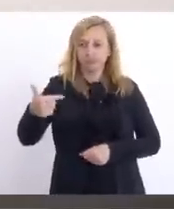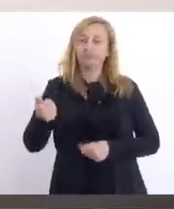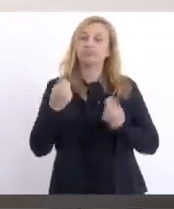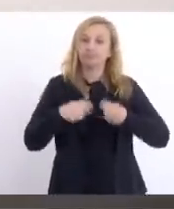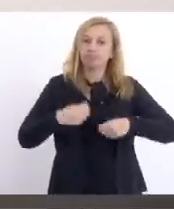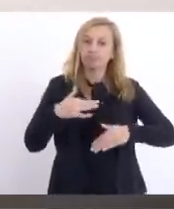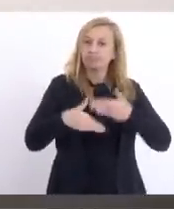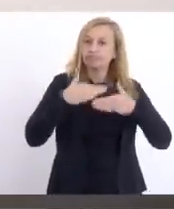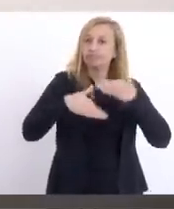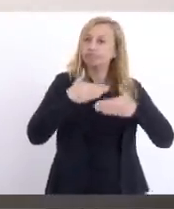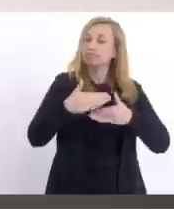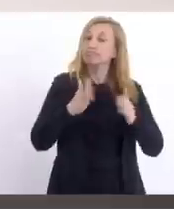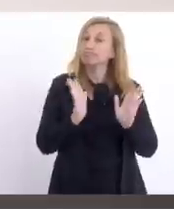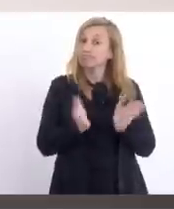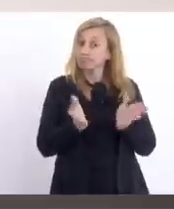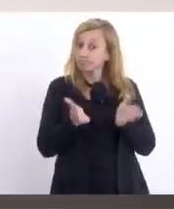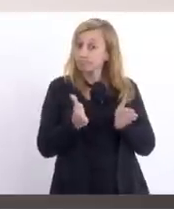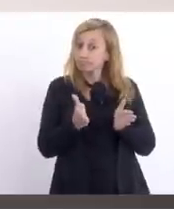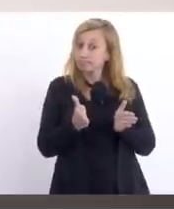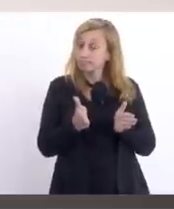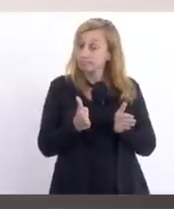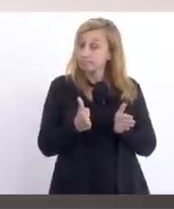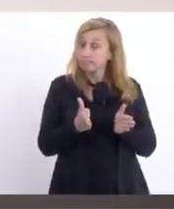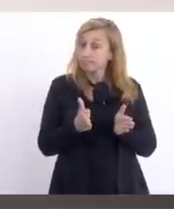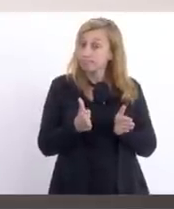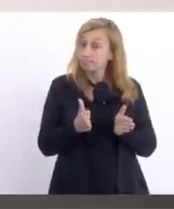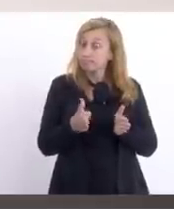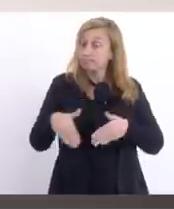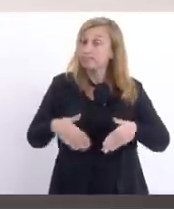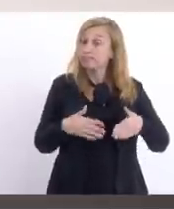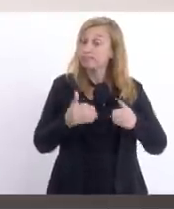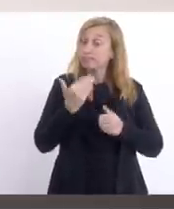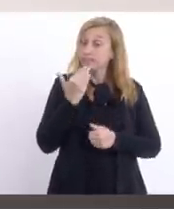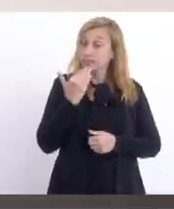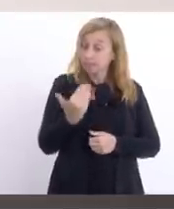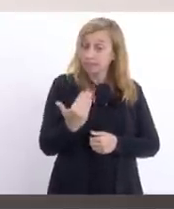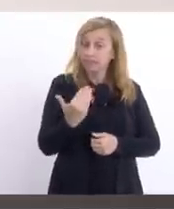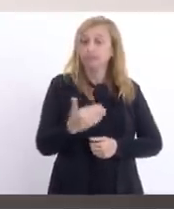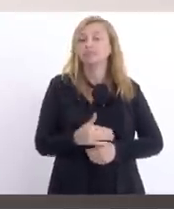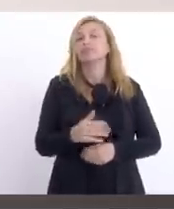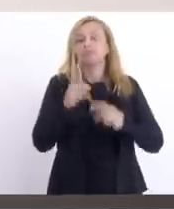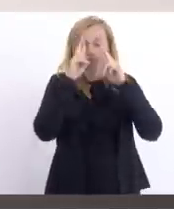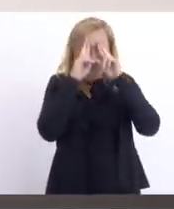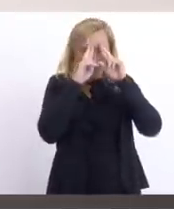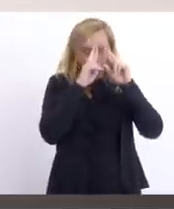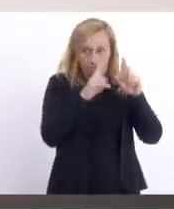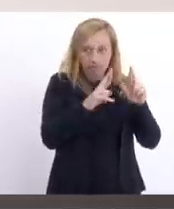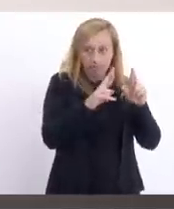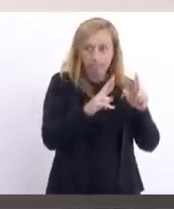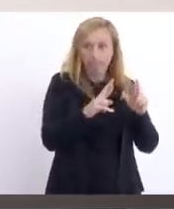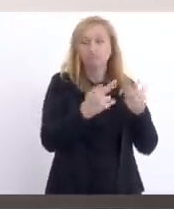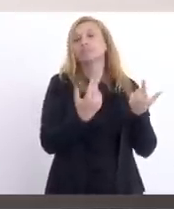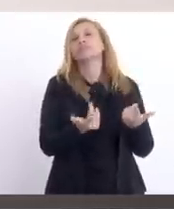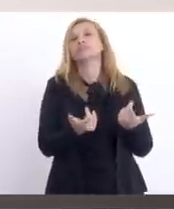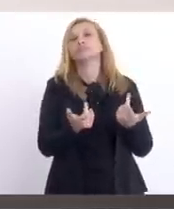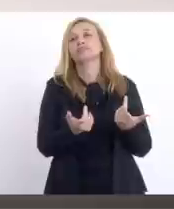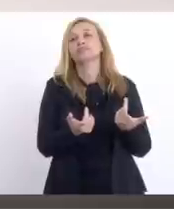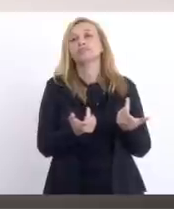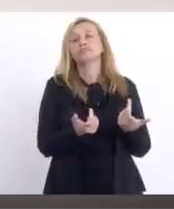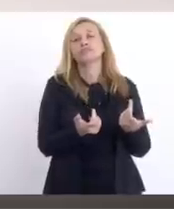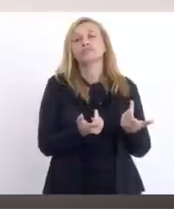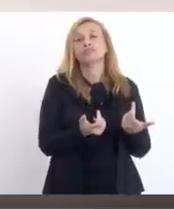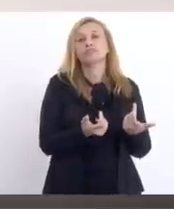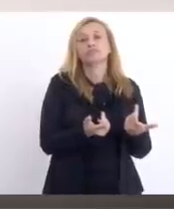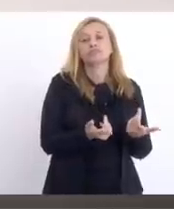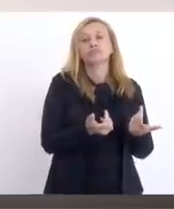crescer. E agora, esse era o meu encaminhamento, a minha defesa. Respeito, o deputado Luiz Paulo tem toda a razão, o